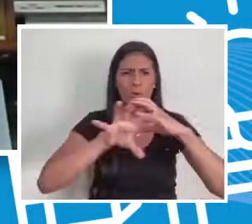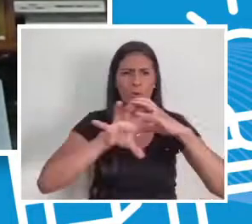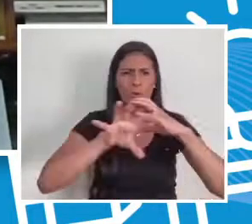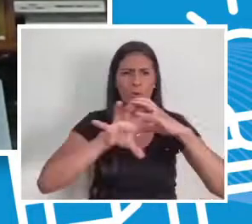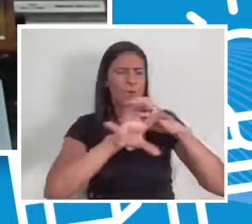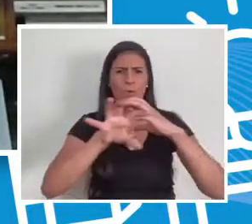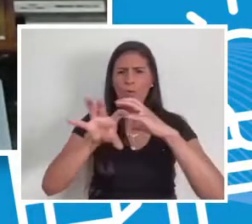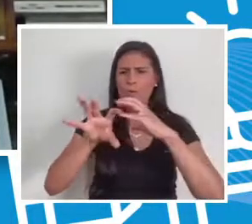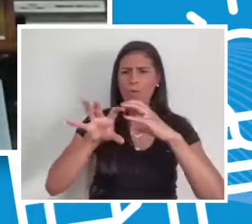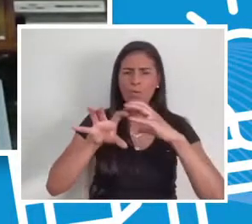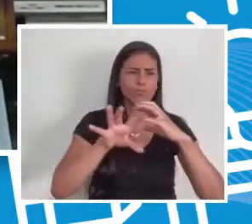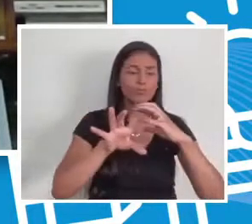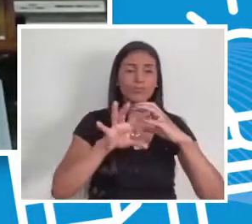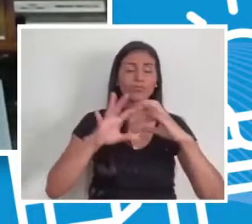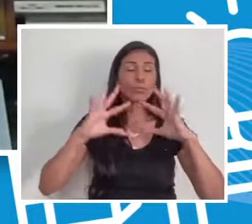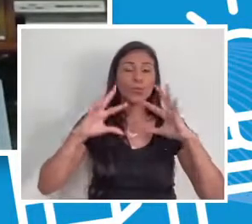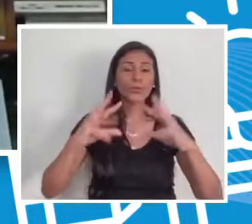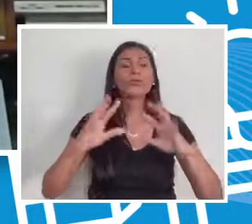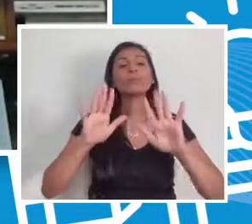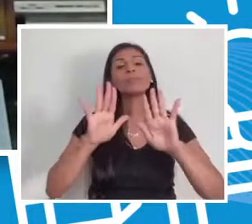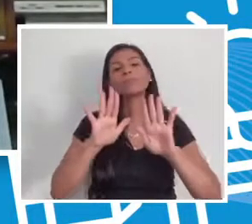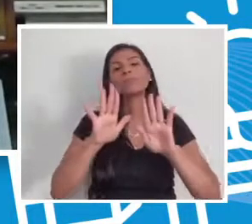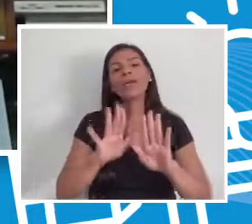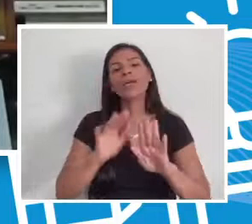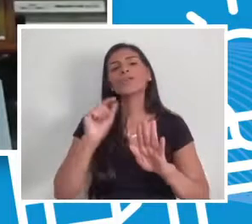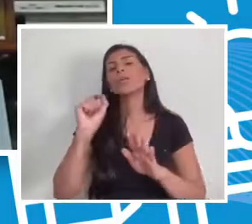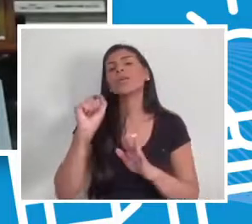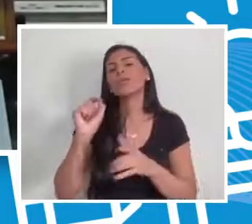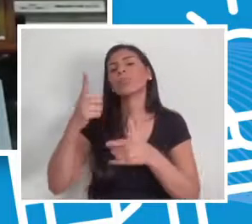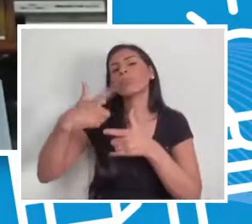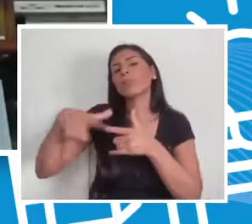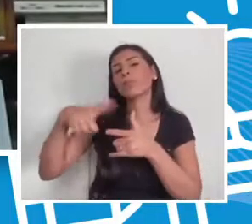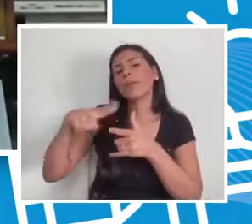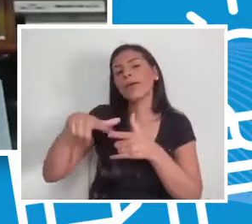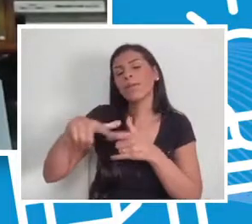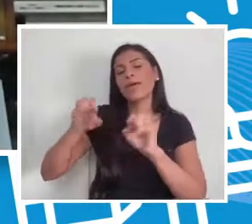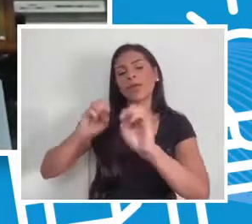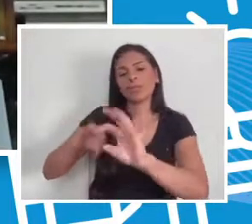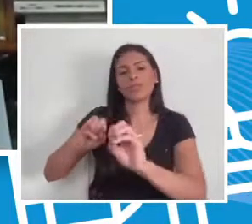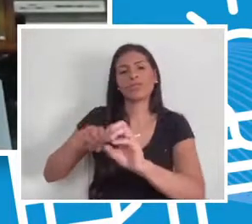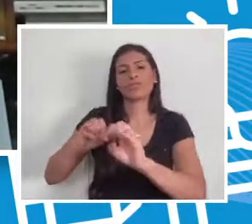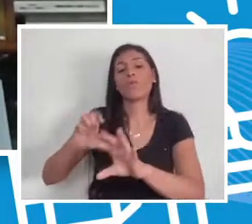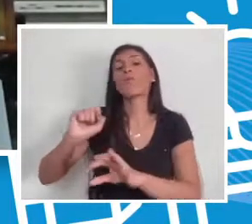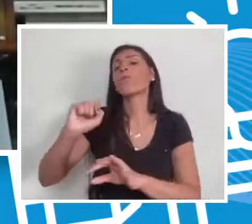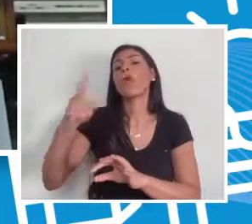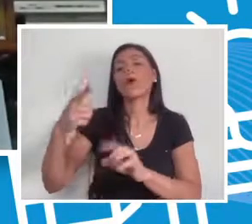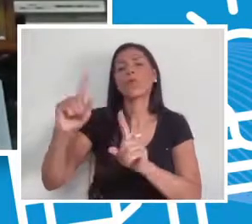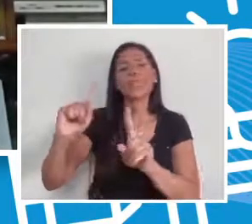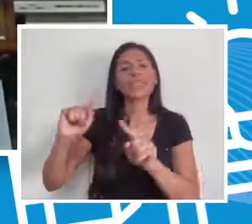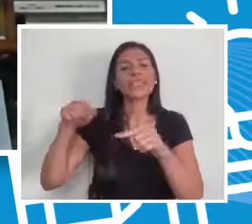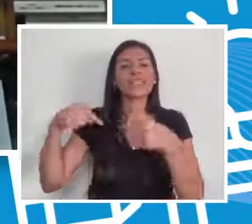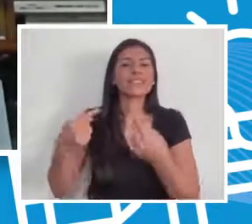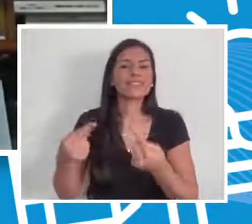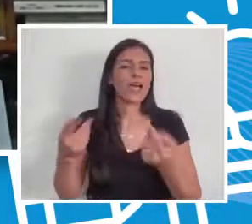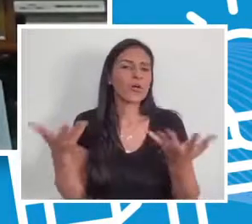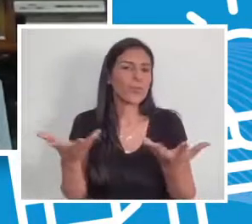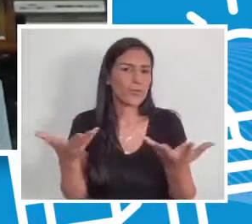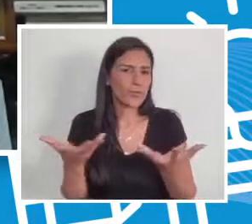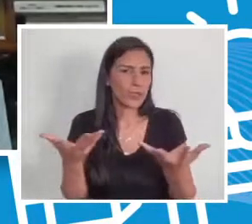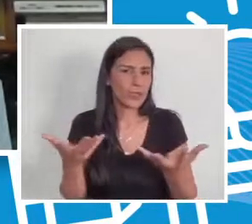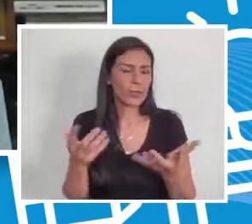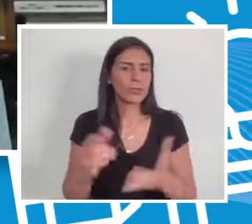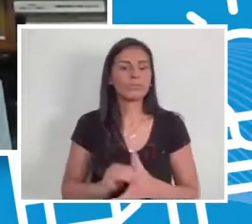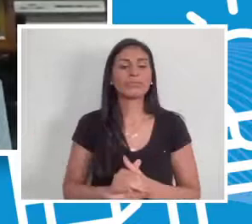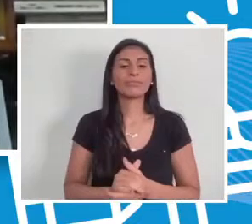que a educação, qual é o dilema da educação, o desafio da educação? É como conduzir essas